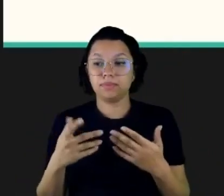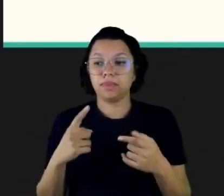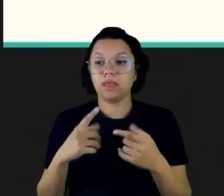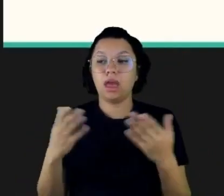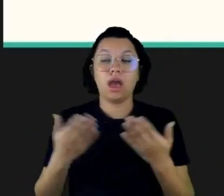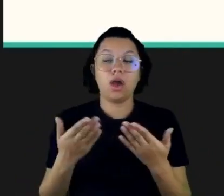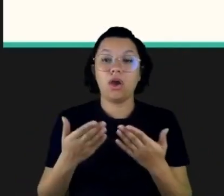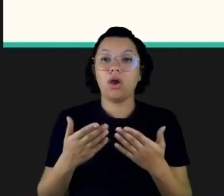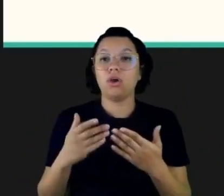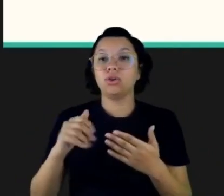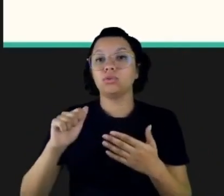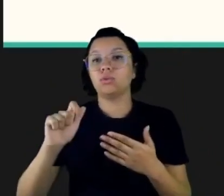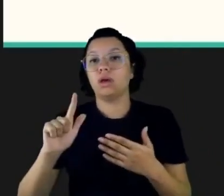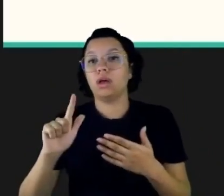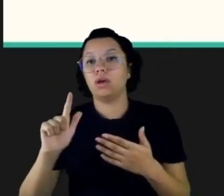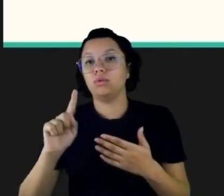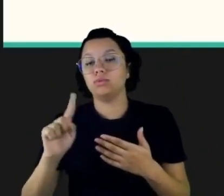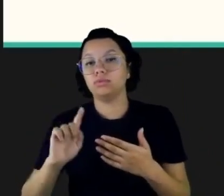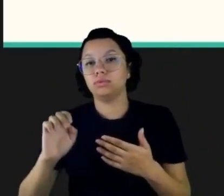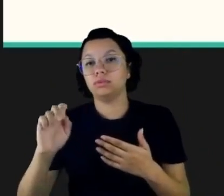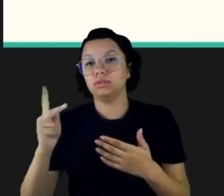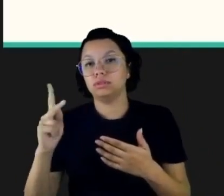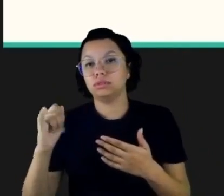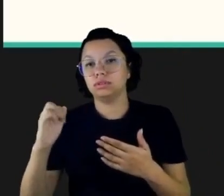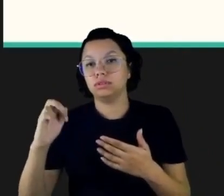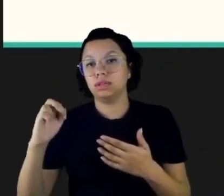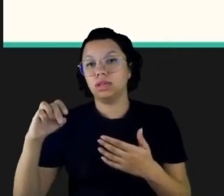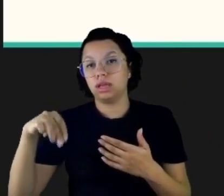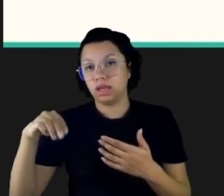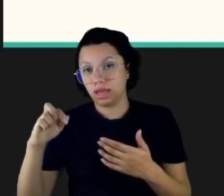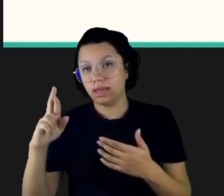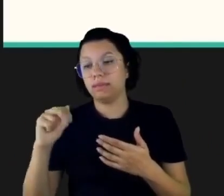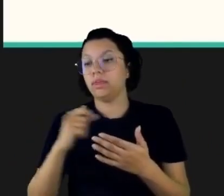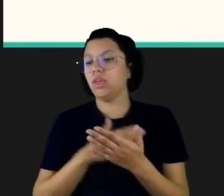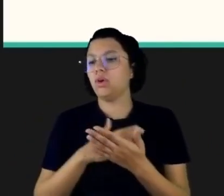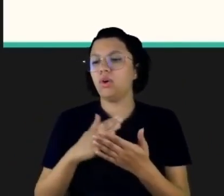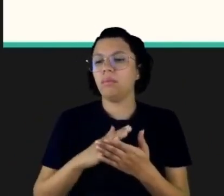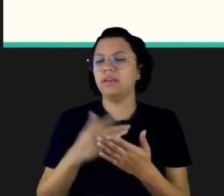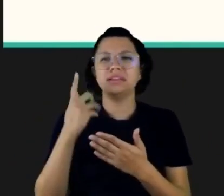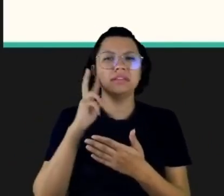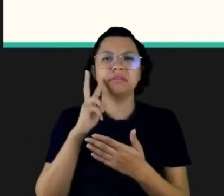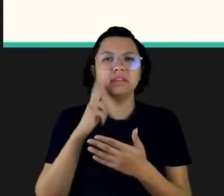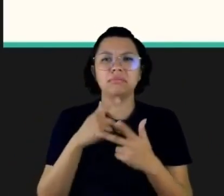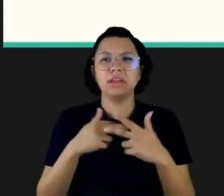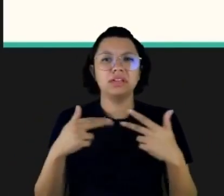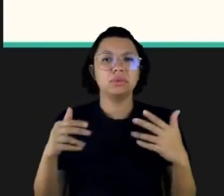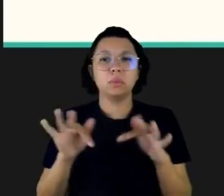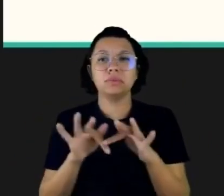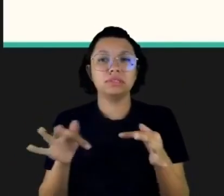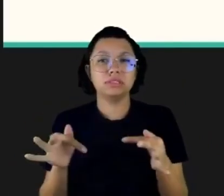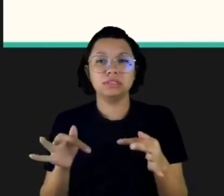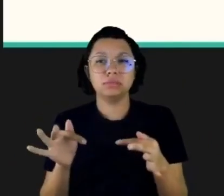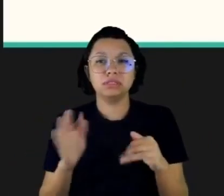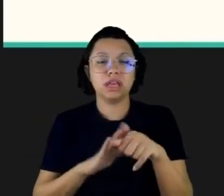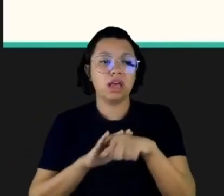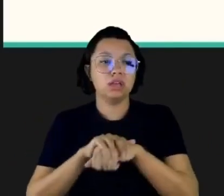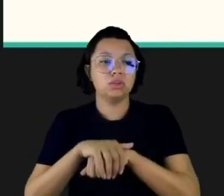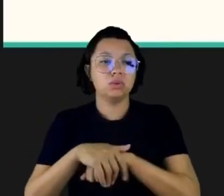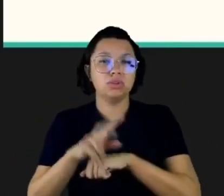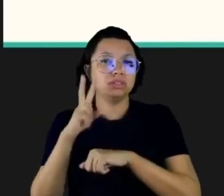bastante comprometida. Então, ele começa a não lembrar de coisas simples. À noite, ele não lembra que ele